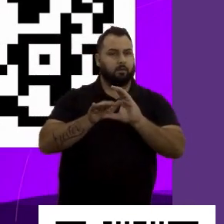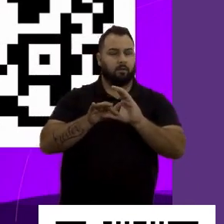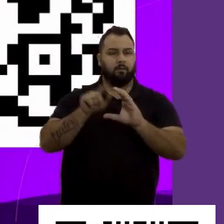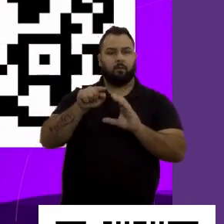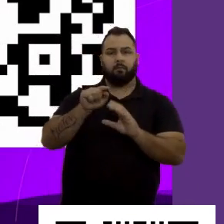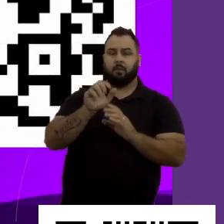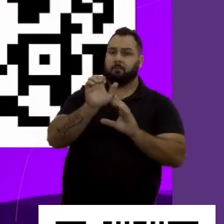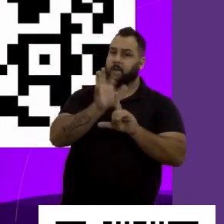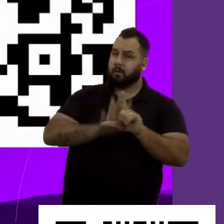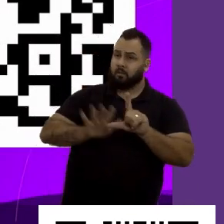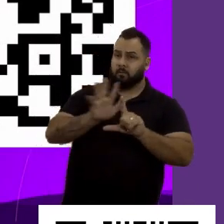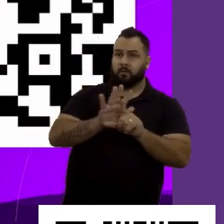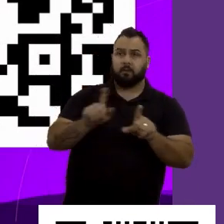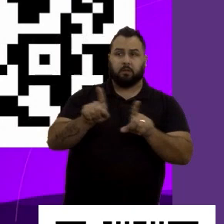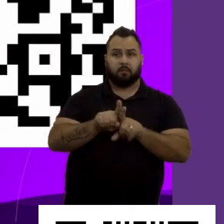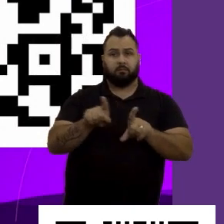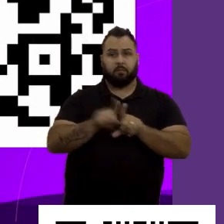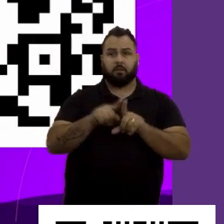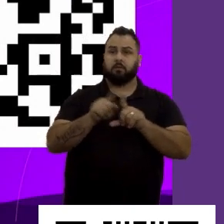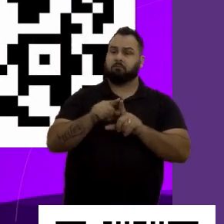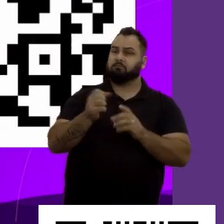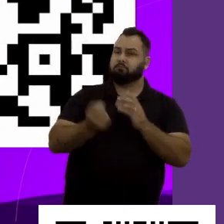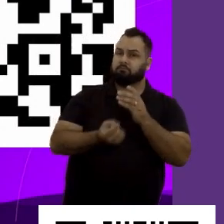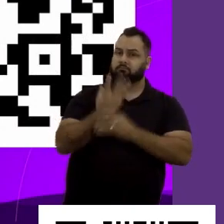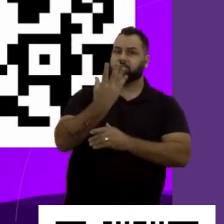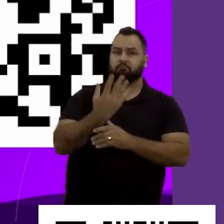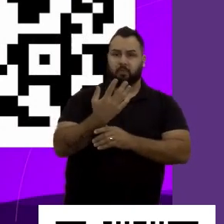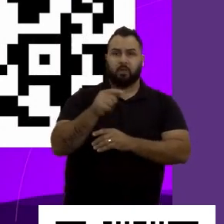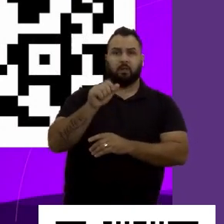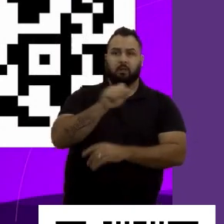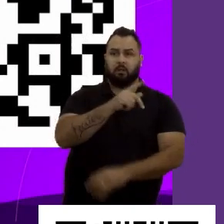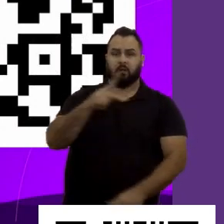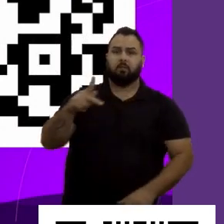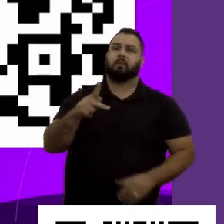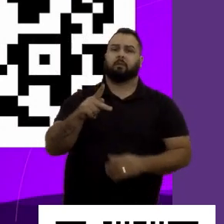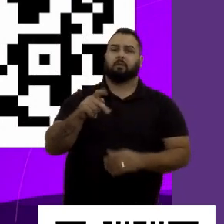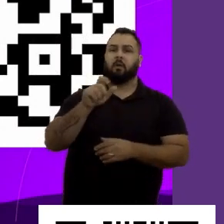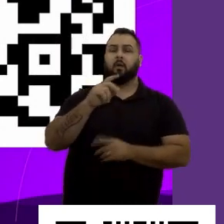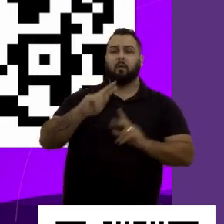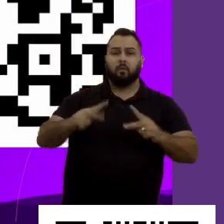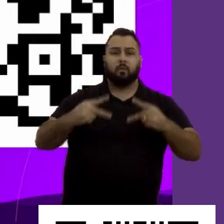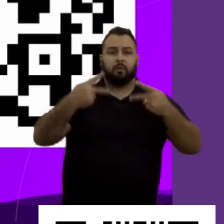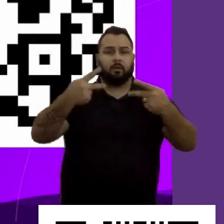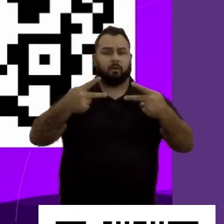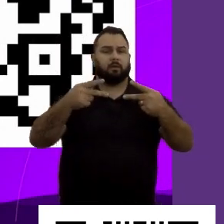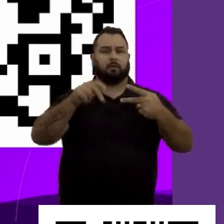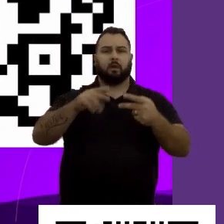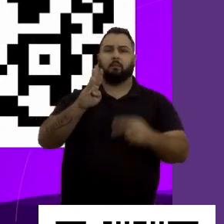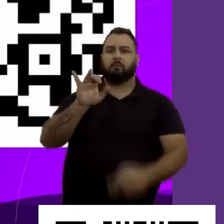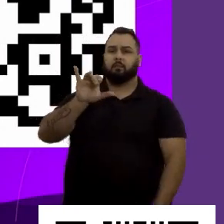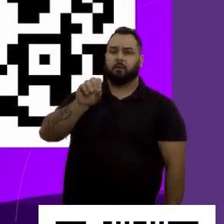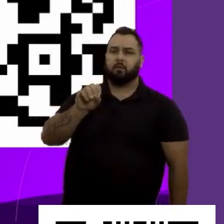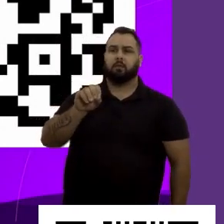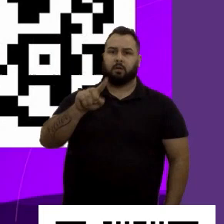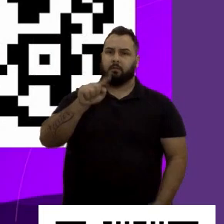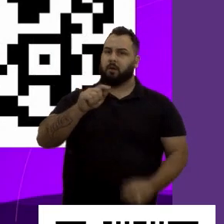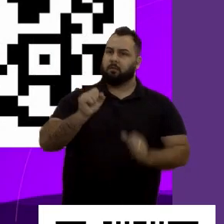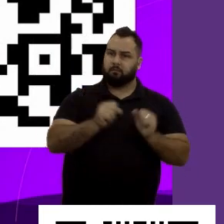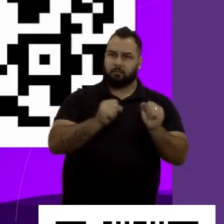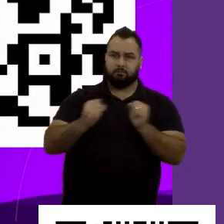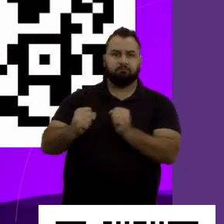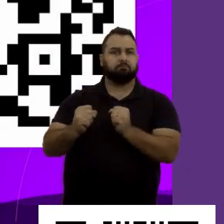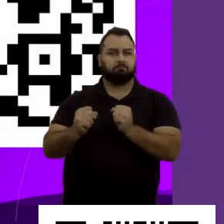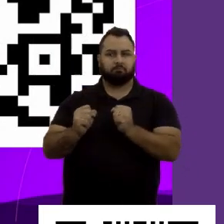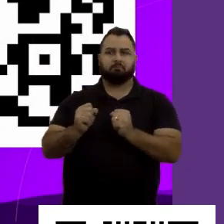uma plataforma que a gente também desenvolveu é um aplicativo que ele é um link na bio entre aspas um pouquinho mais poderoso Aqui também